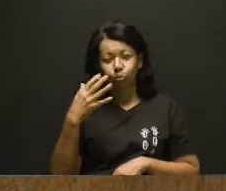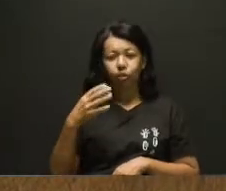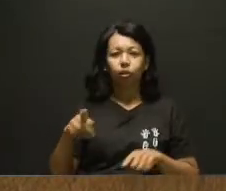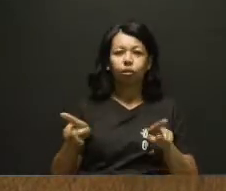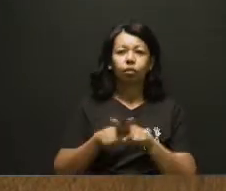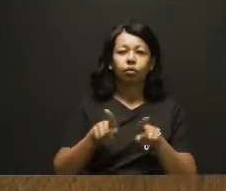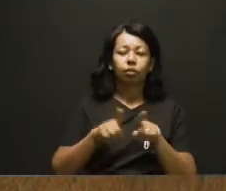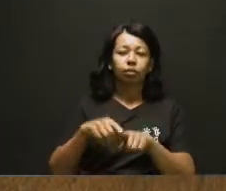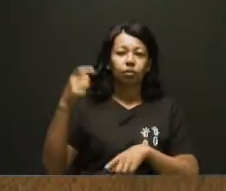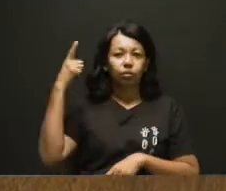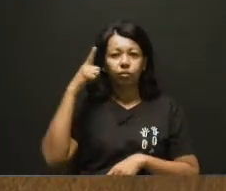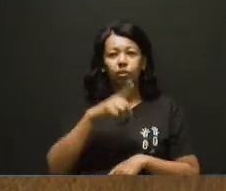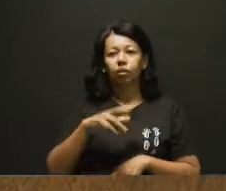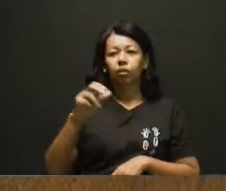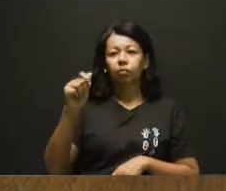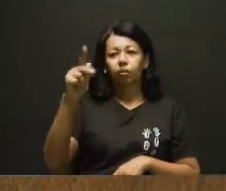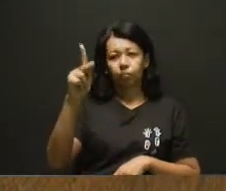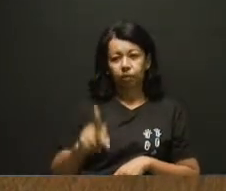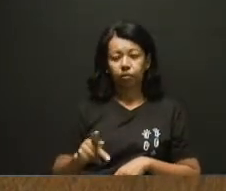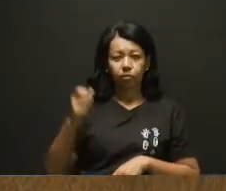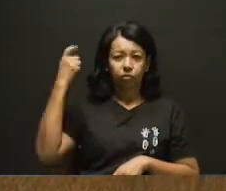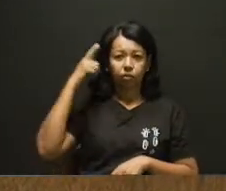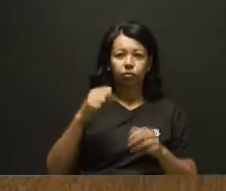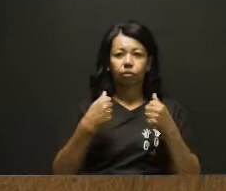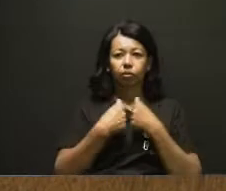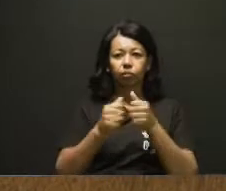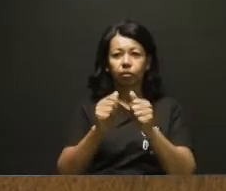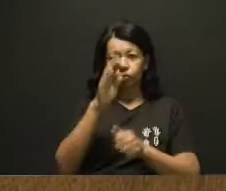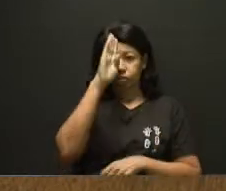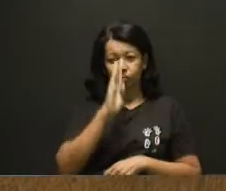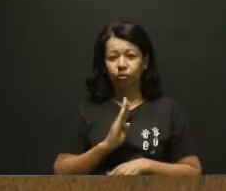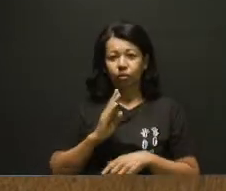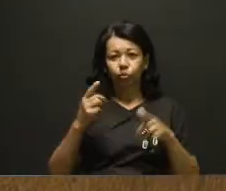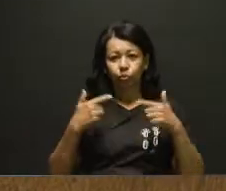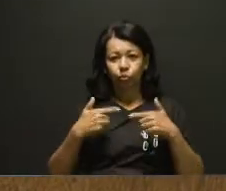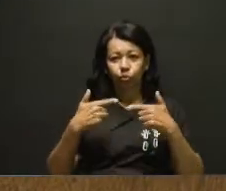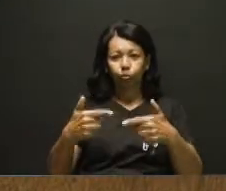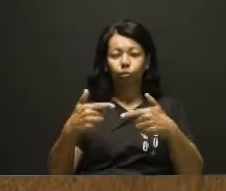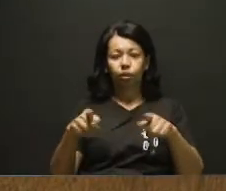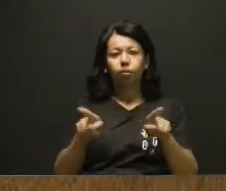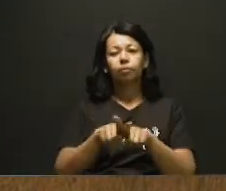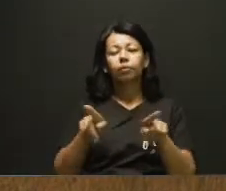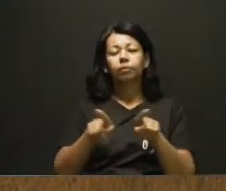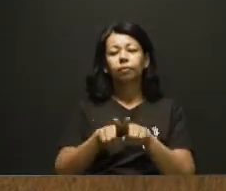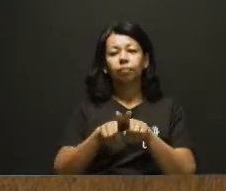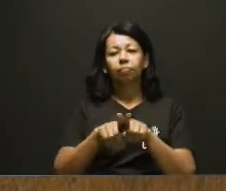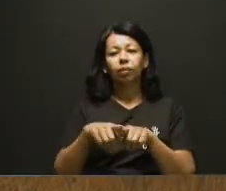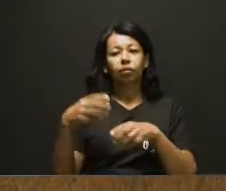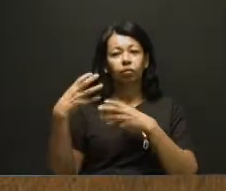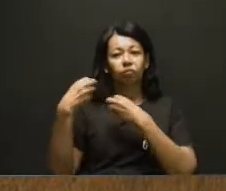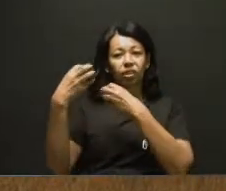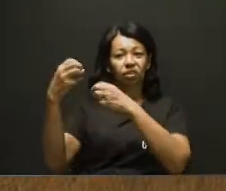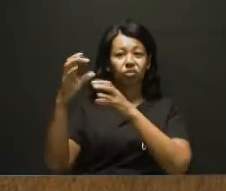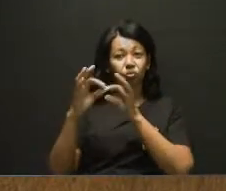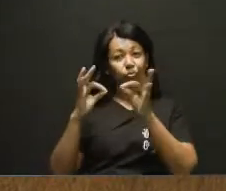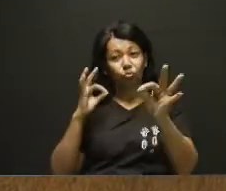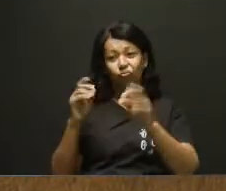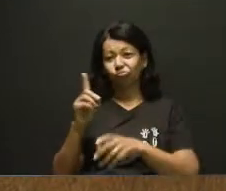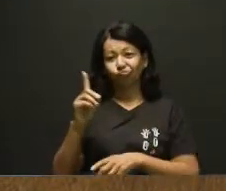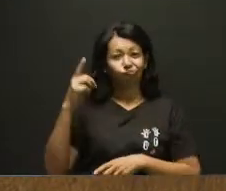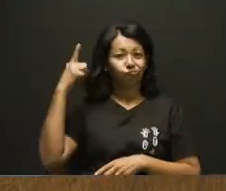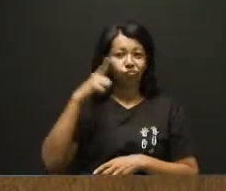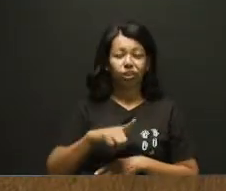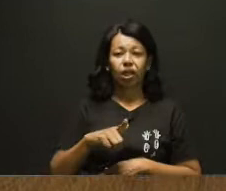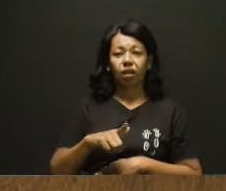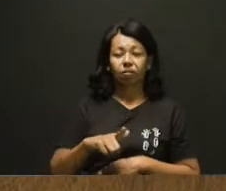conseguir transporte gratuito com muita luta e mesmo assim para viagens longe não consigo é essa